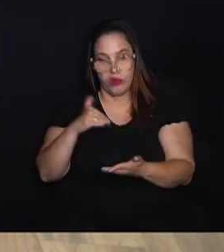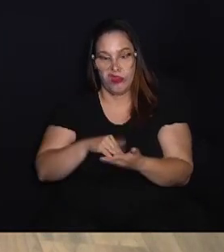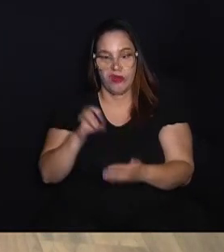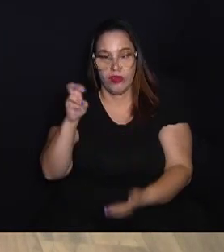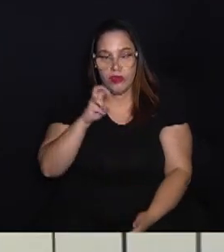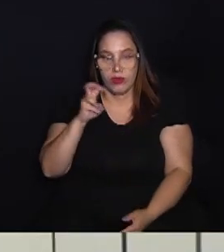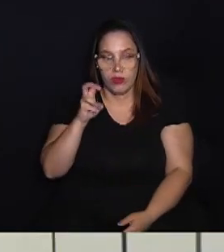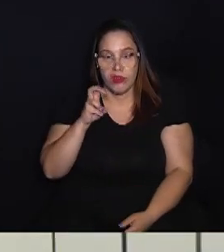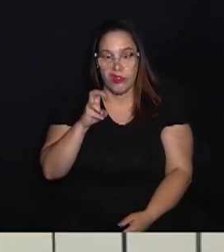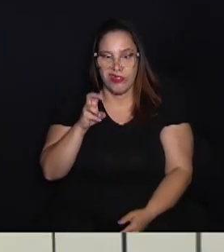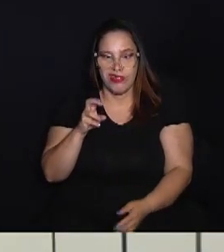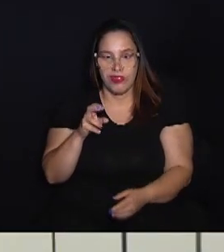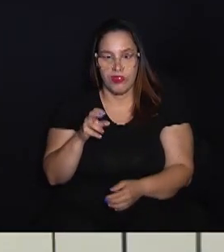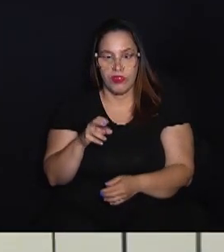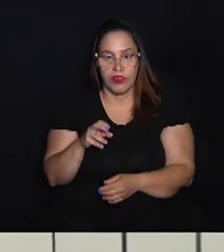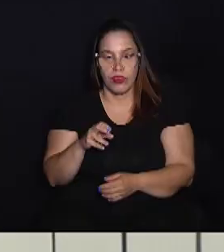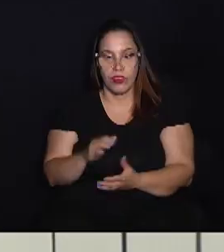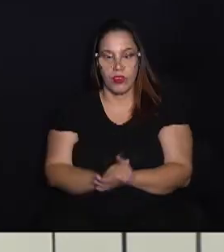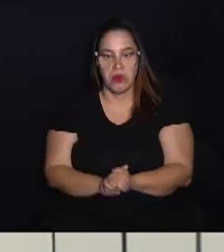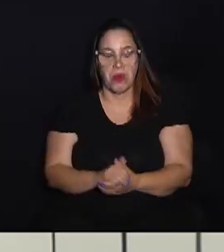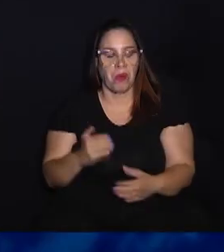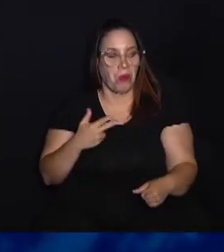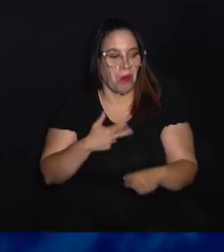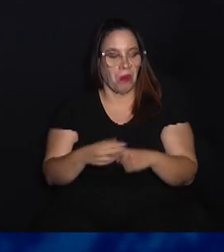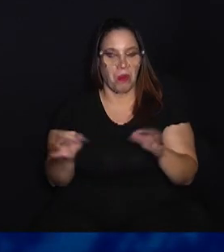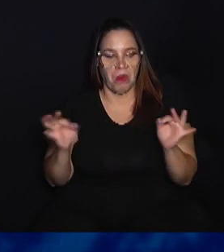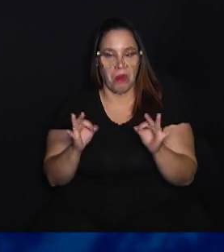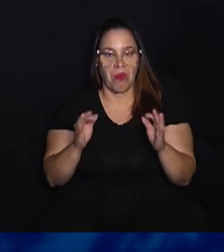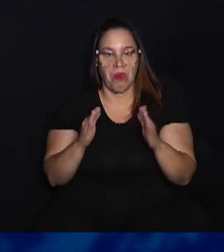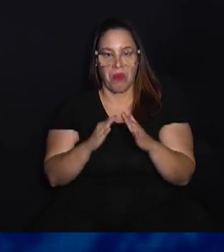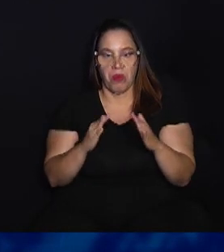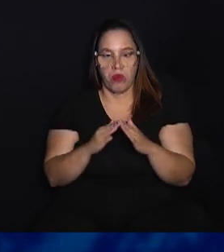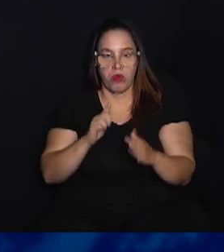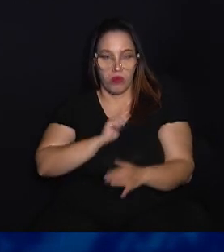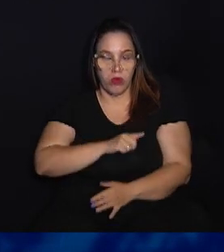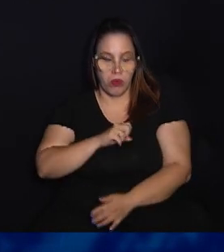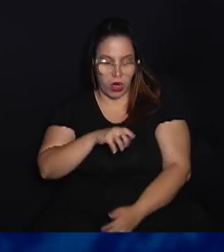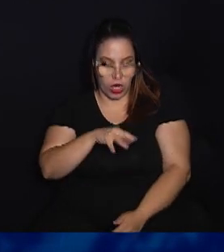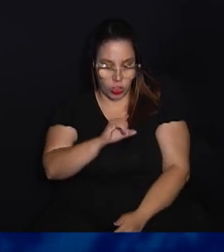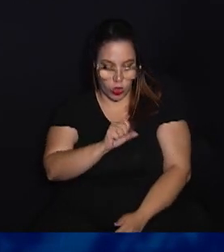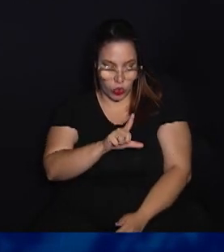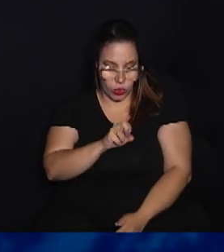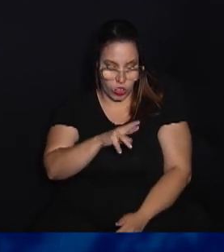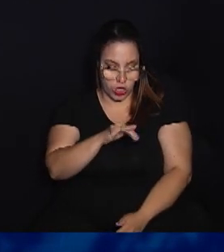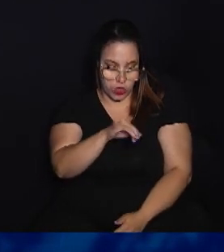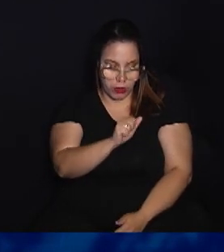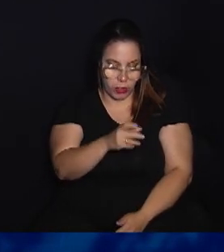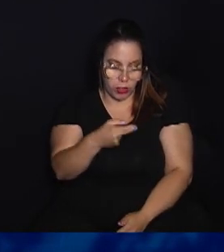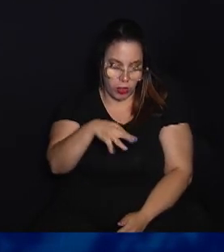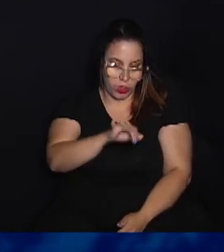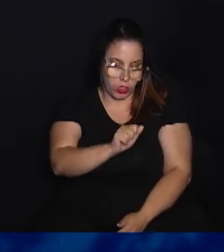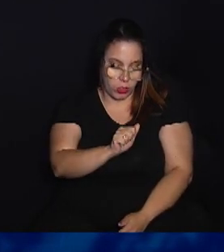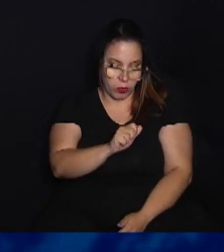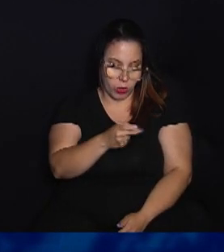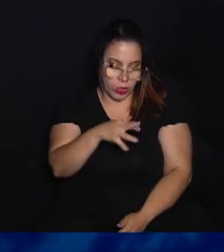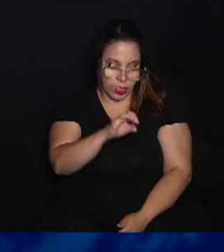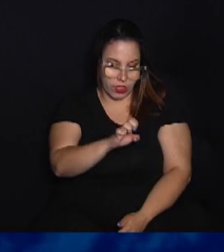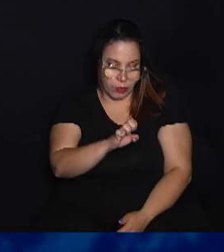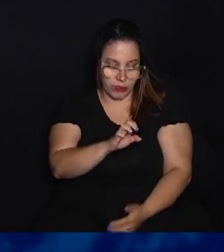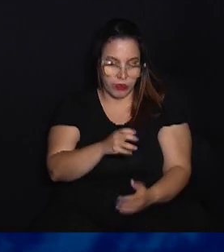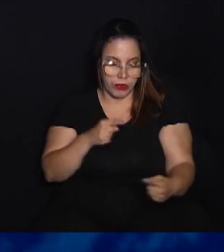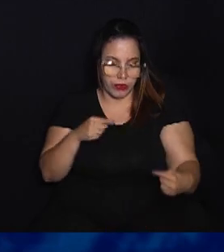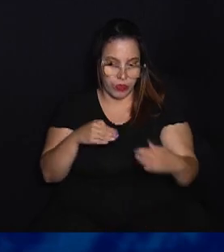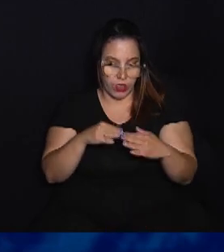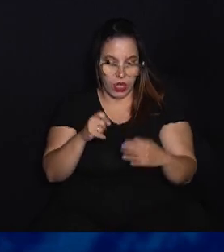5 partidas de invencibilidade em casa. Venceu o Mirassol, Coritiba, Vila Nova e Brusque e empatou